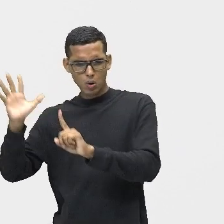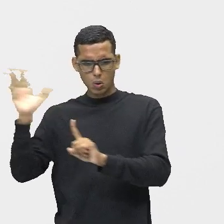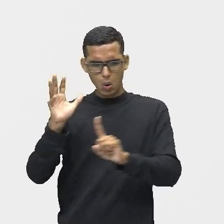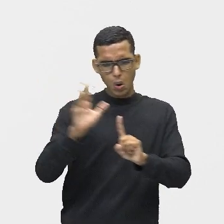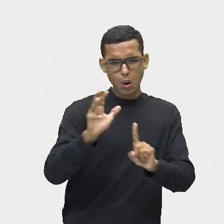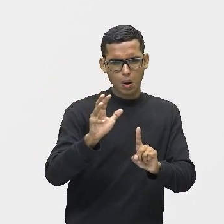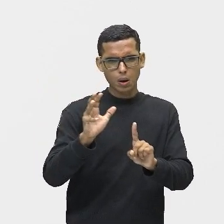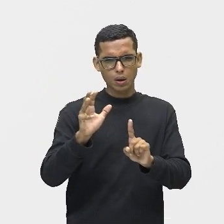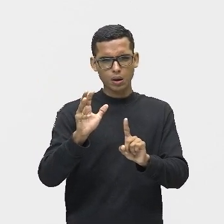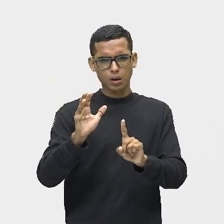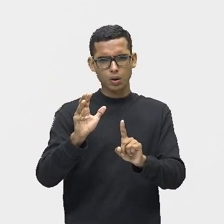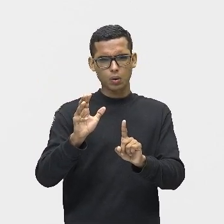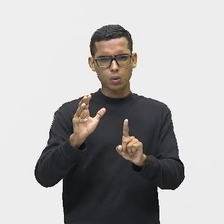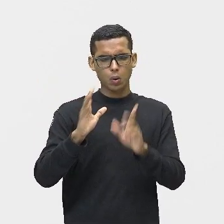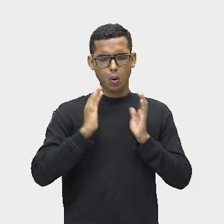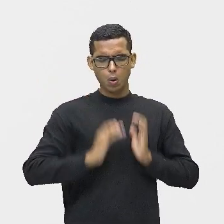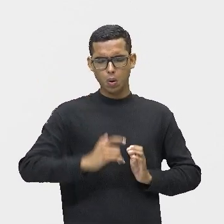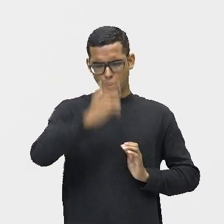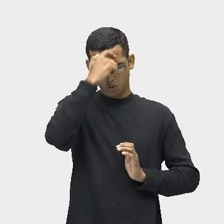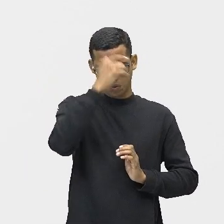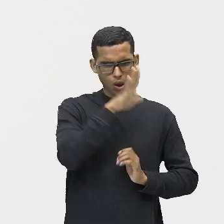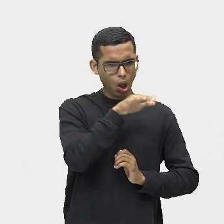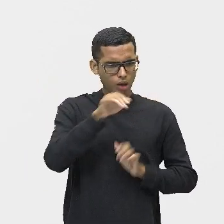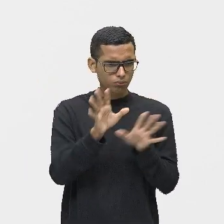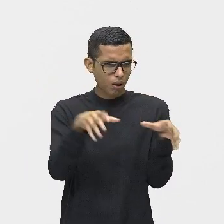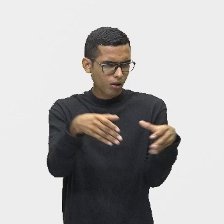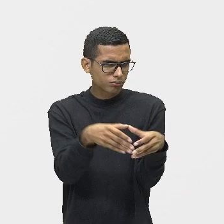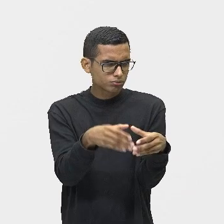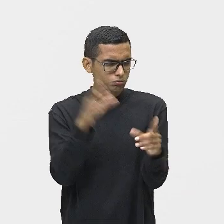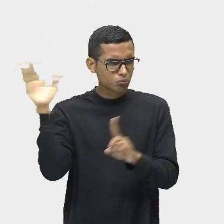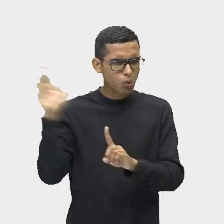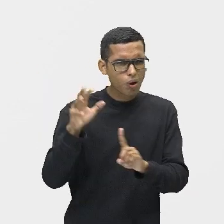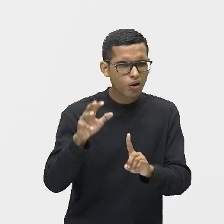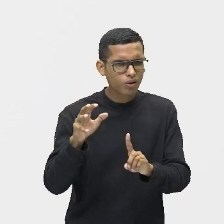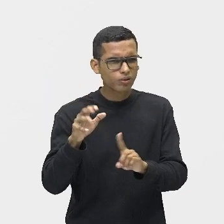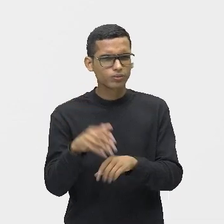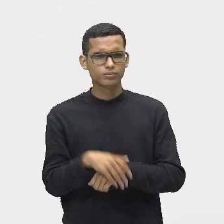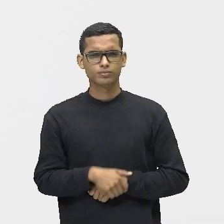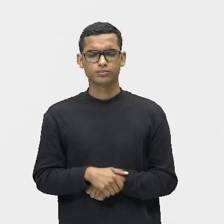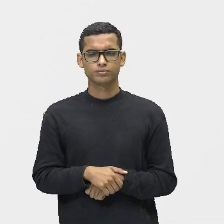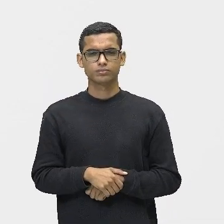das crianças? Essa foi a pergunta, a questão do debate. Os